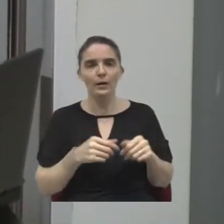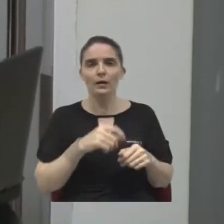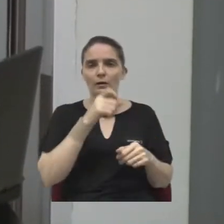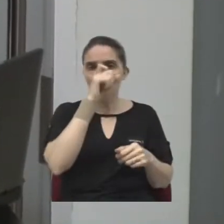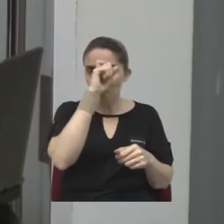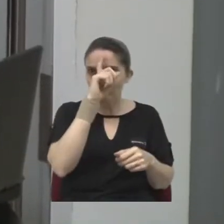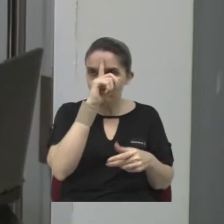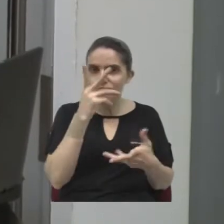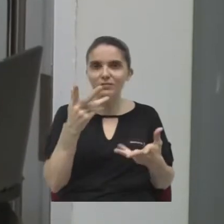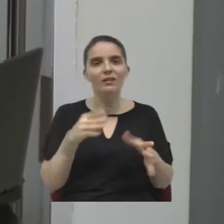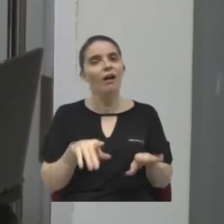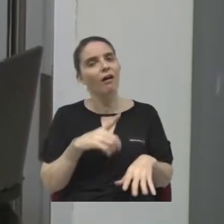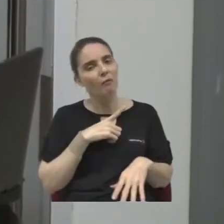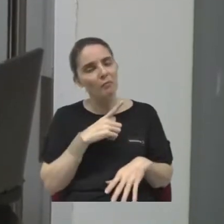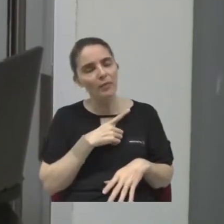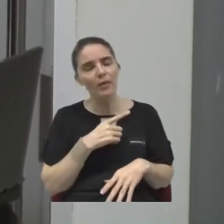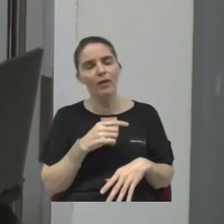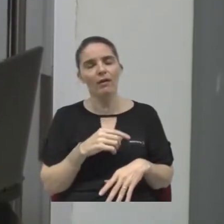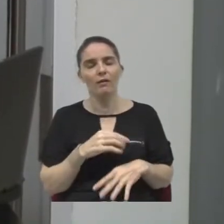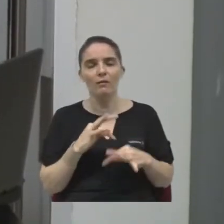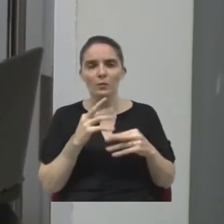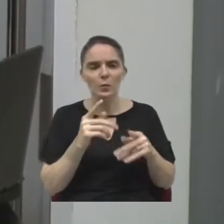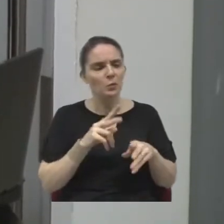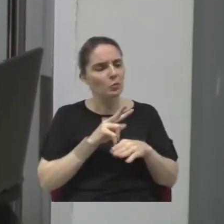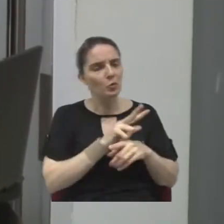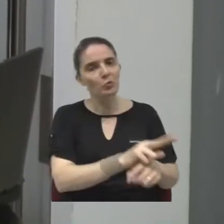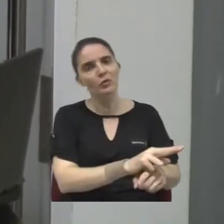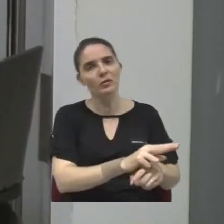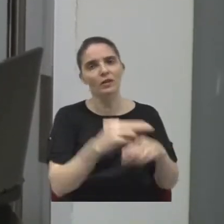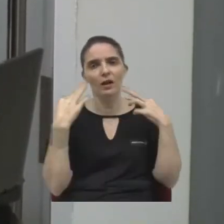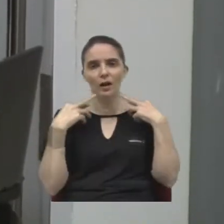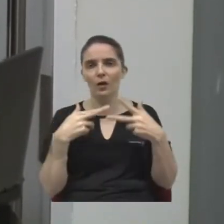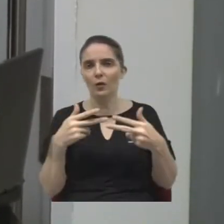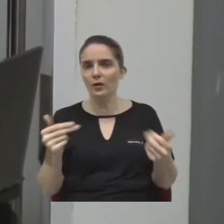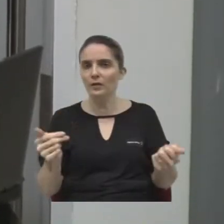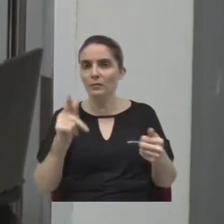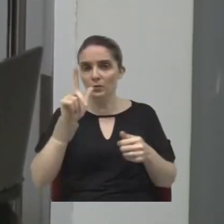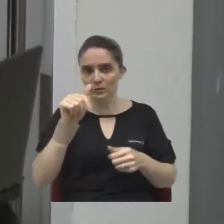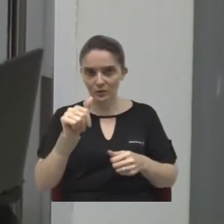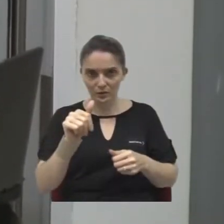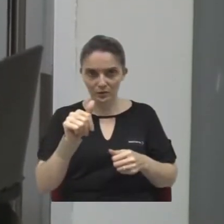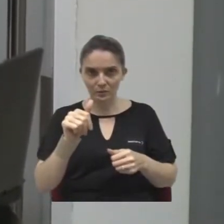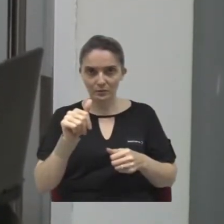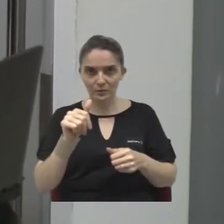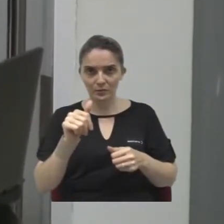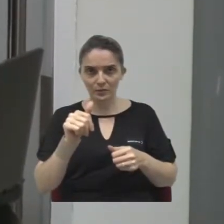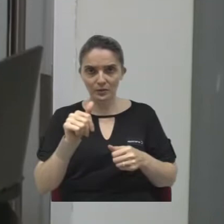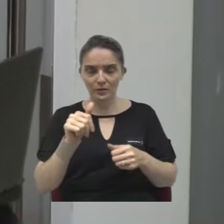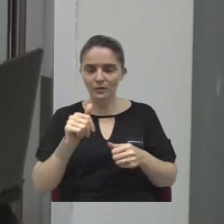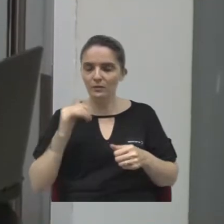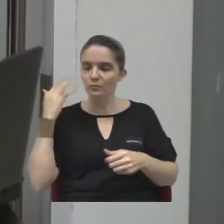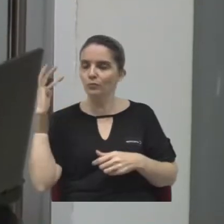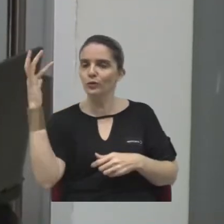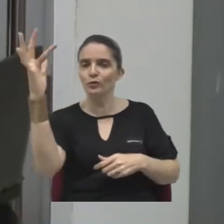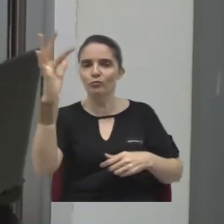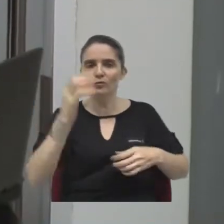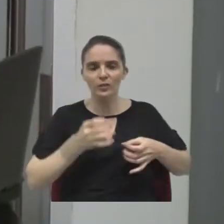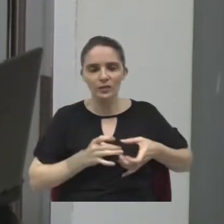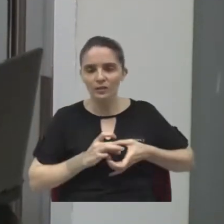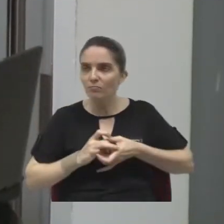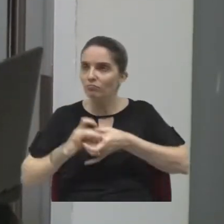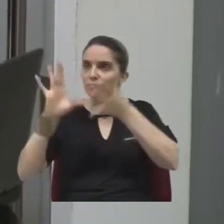todo um preparo para que até aquele animal possa ser solto de novo na natureza, no habitat dele. Então, assim, nós